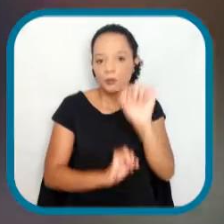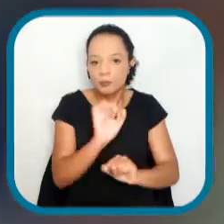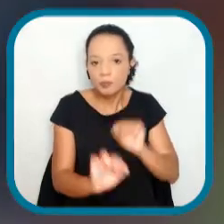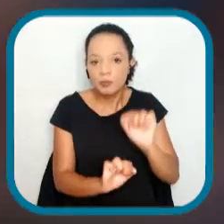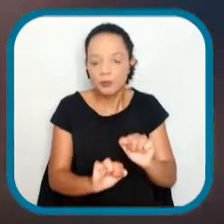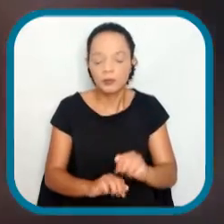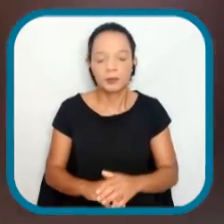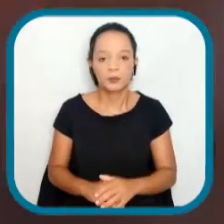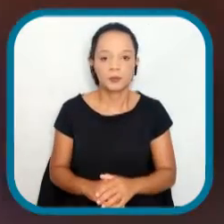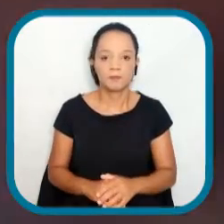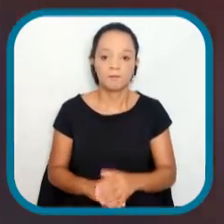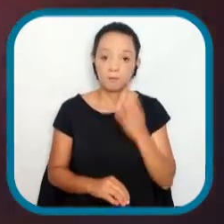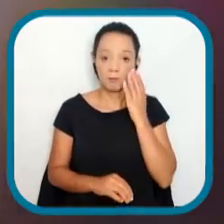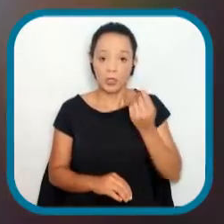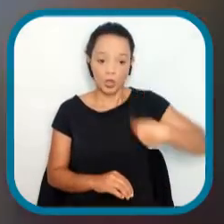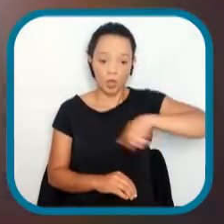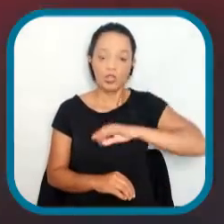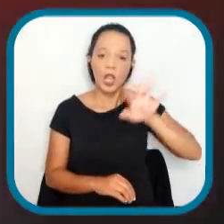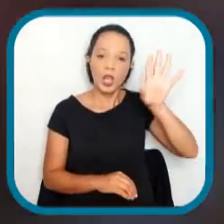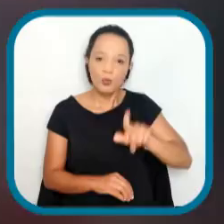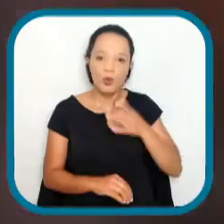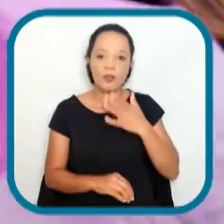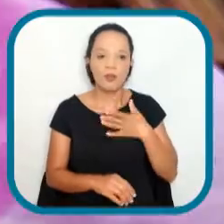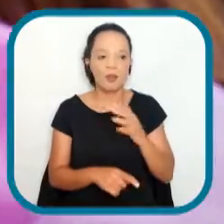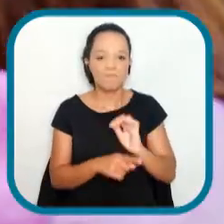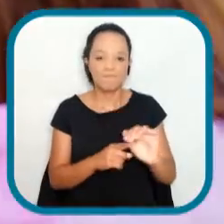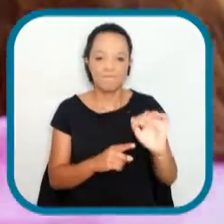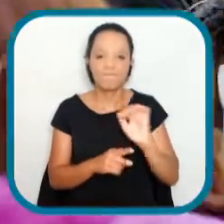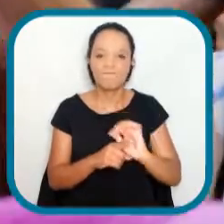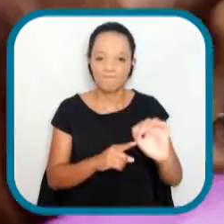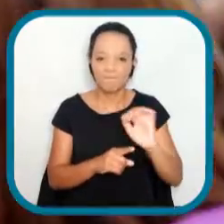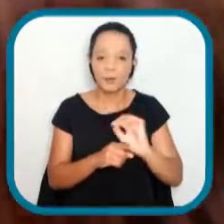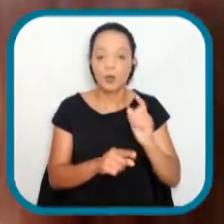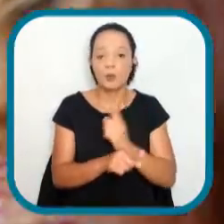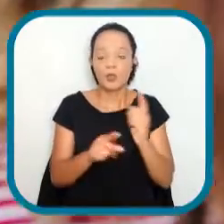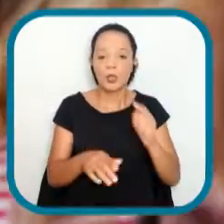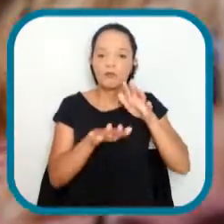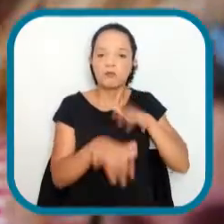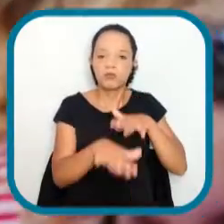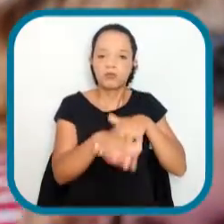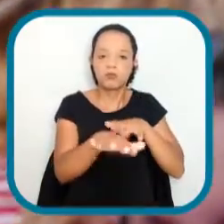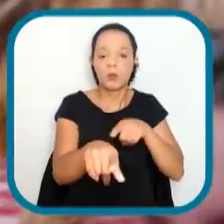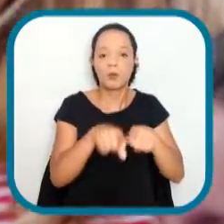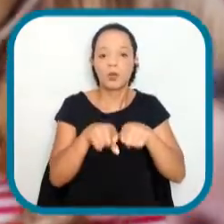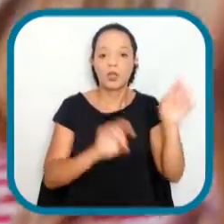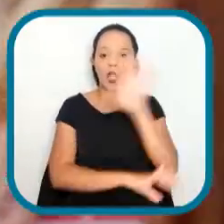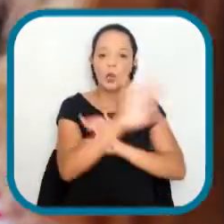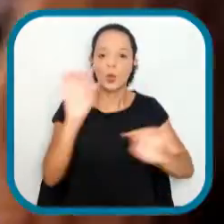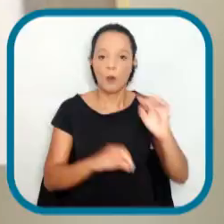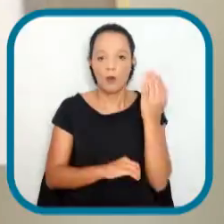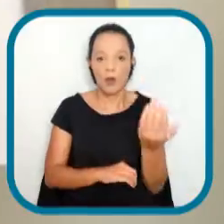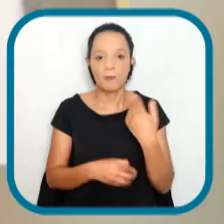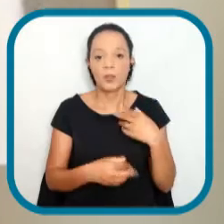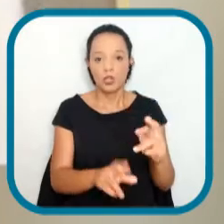importância. Eu acho que nós em Lisboa ainda temos o privilégio de ter uma das únicas marchas políticas na